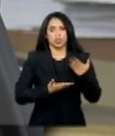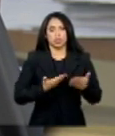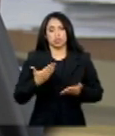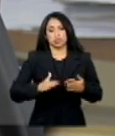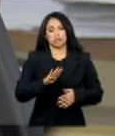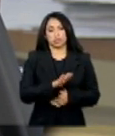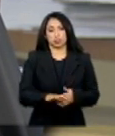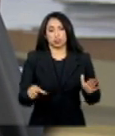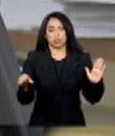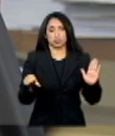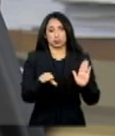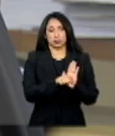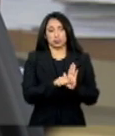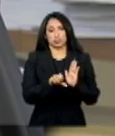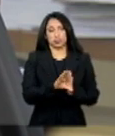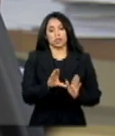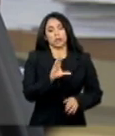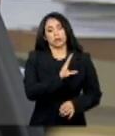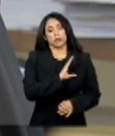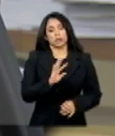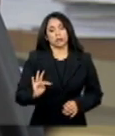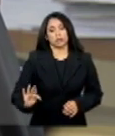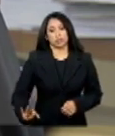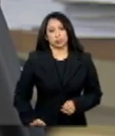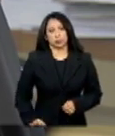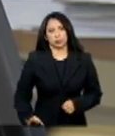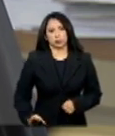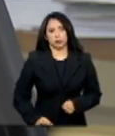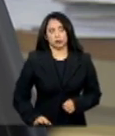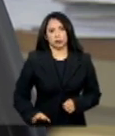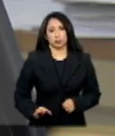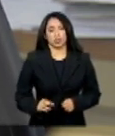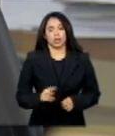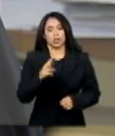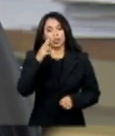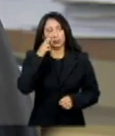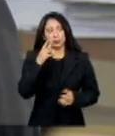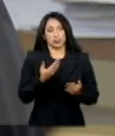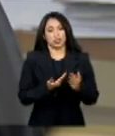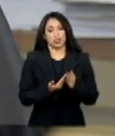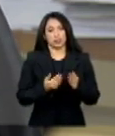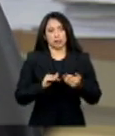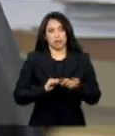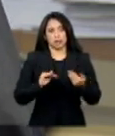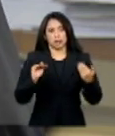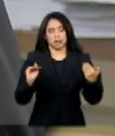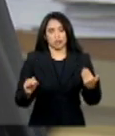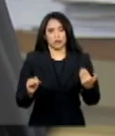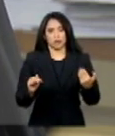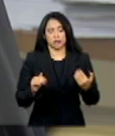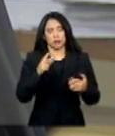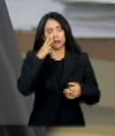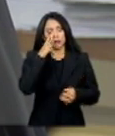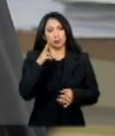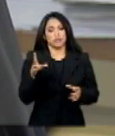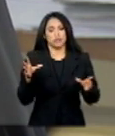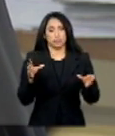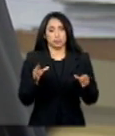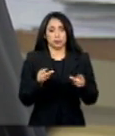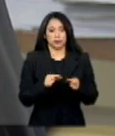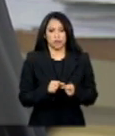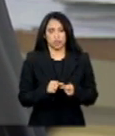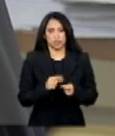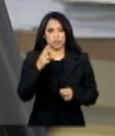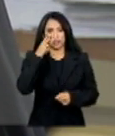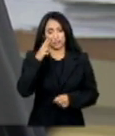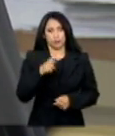conselho tutelar violam a inafastabilidade da jurisdição em suma a impugnação é decorrente da inexistência